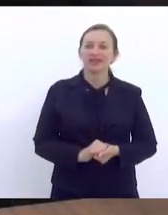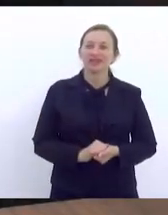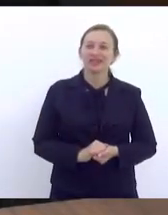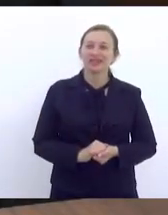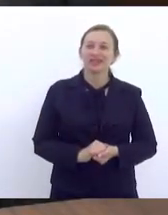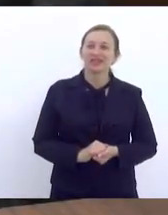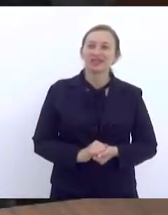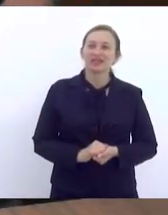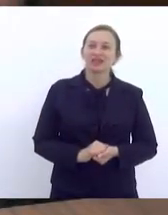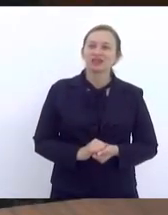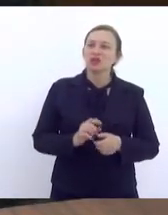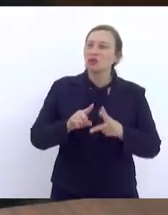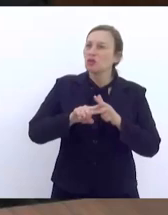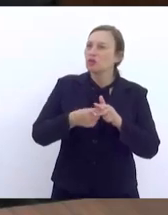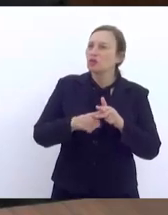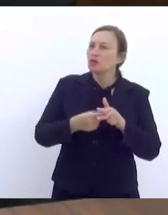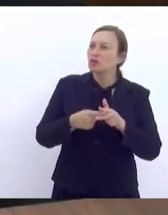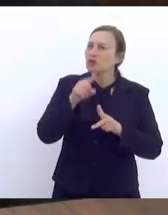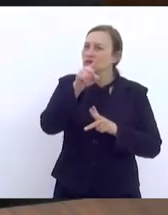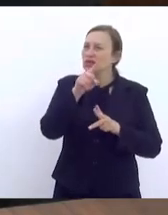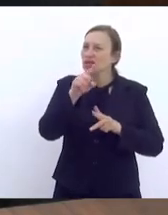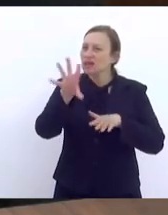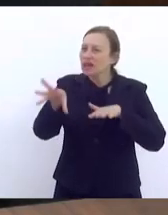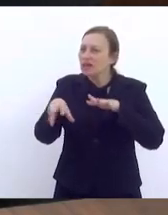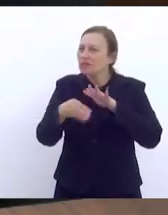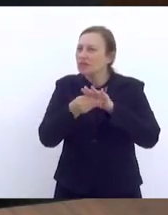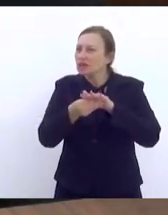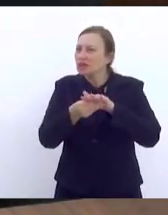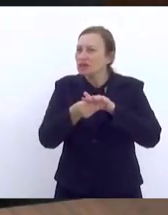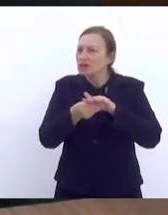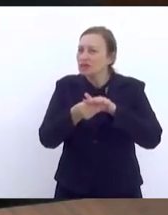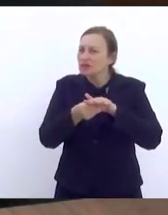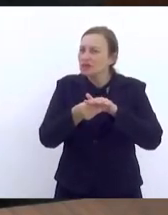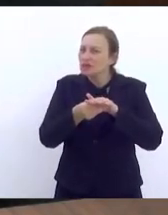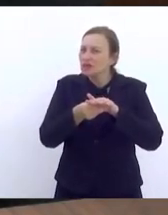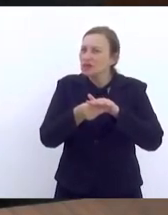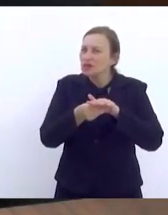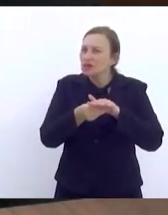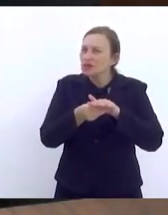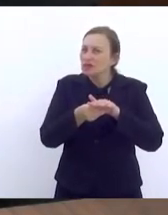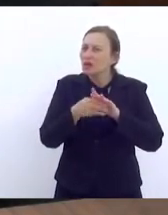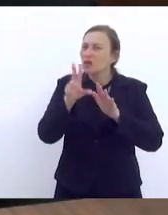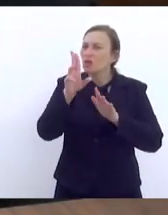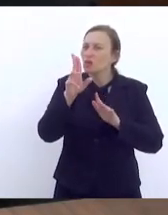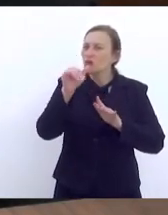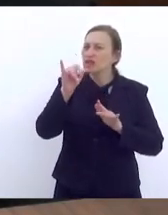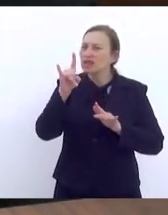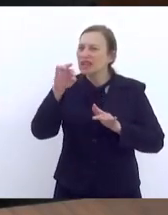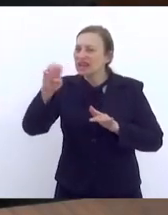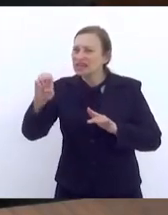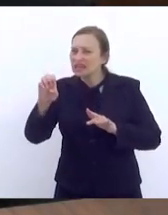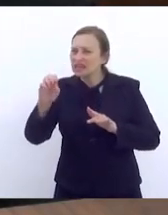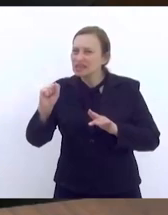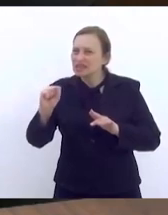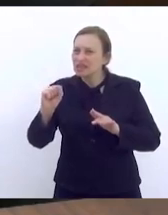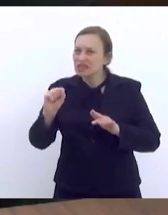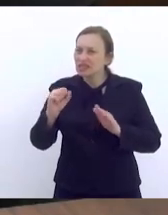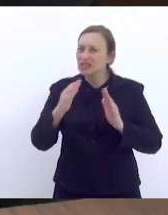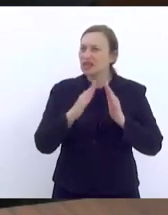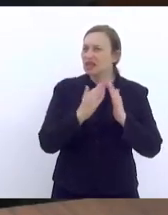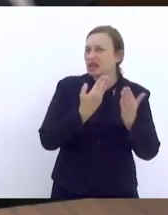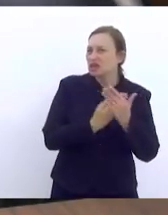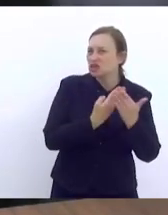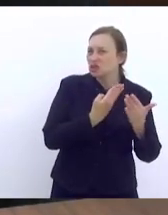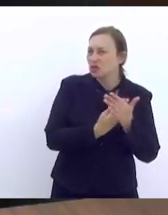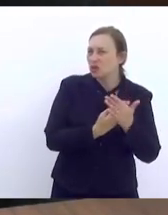é que consertasse alimenta ou definitiva das unidades escolares estaduais